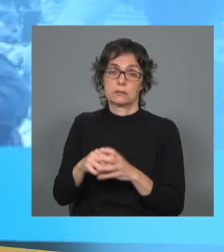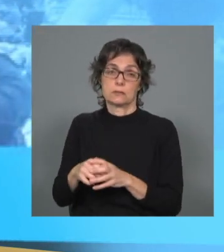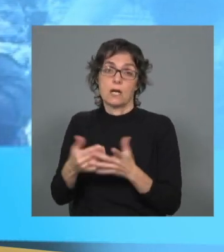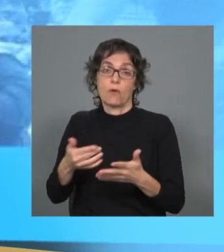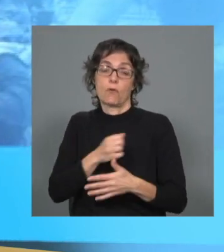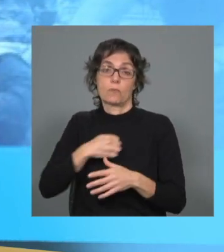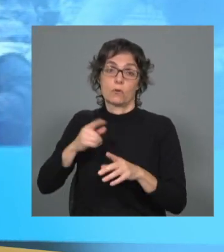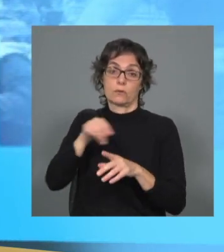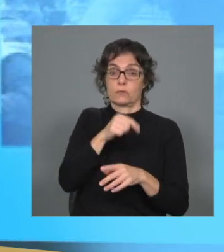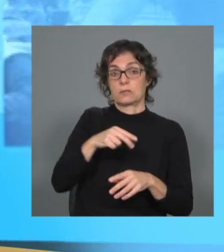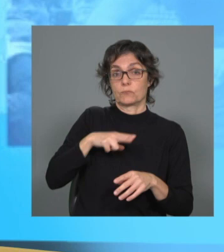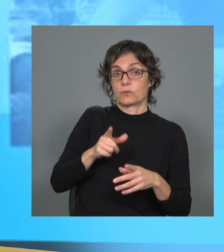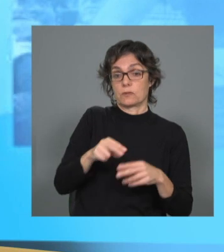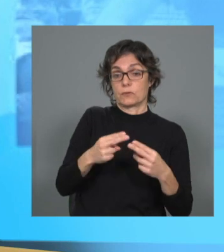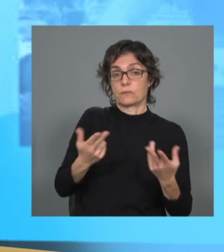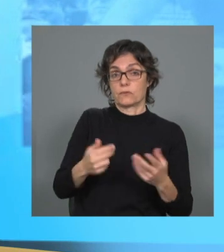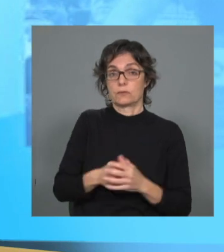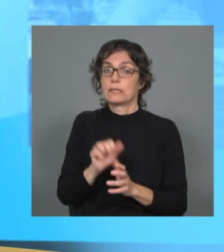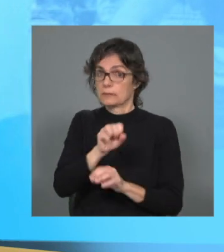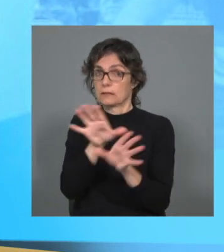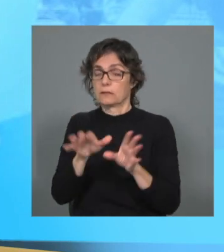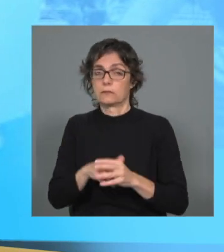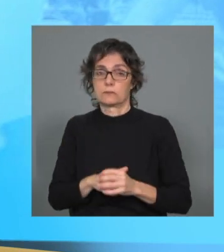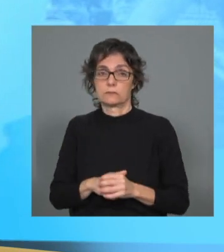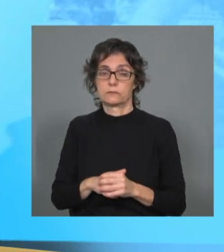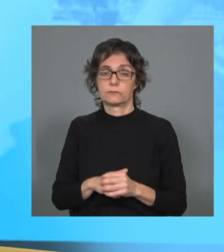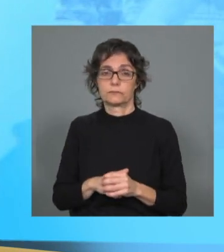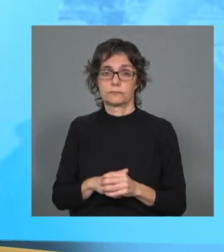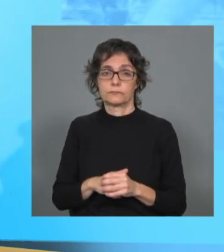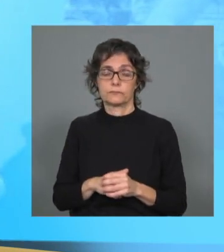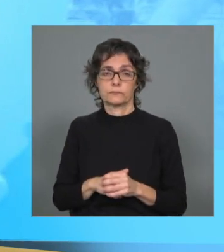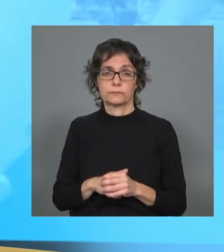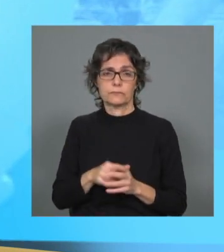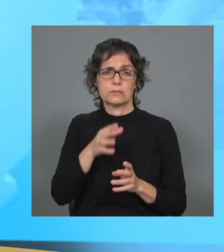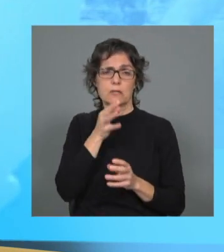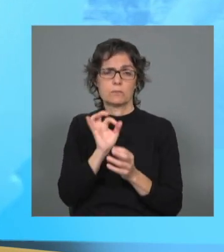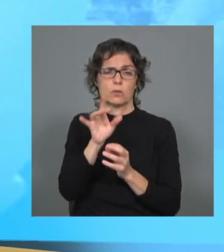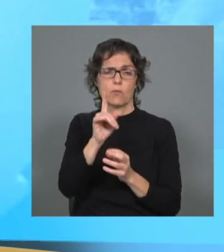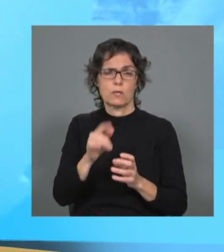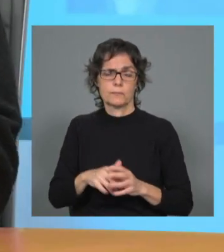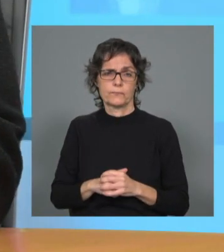é? Sim. Para os refugiados que possam, entretanto, chegar. Sim. Que apelo deixa nesse sentido?